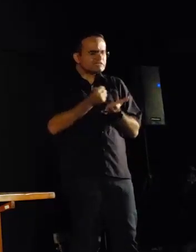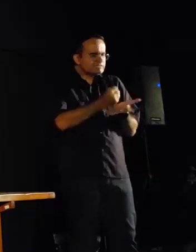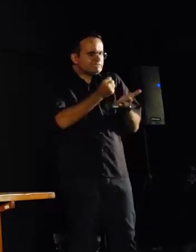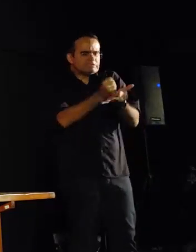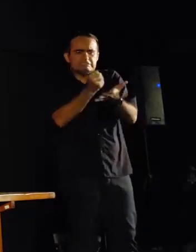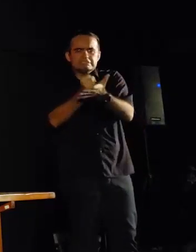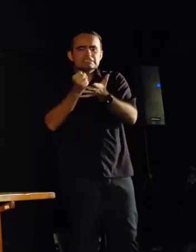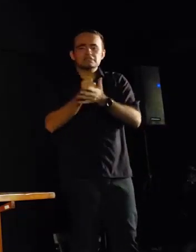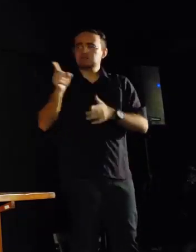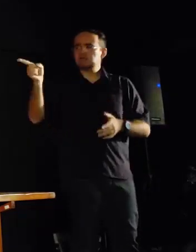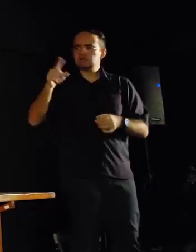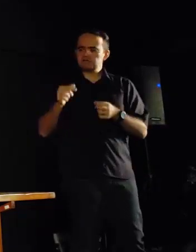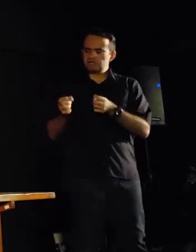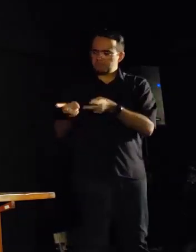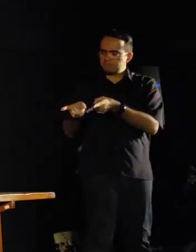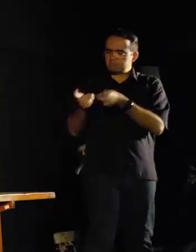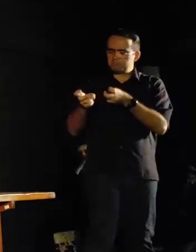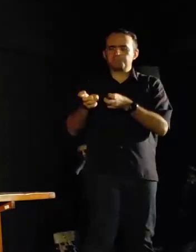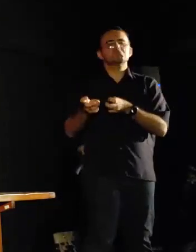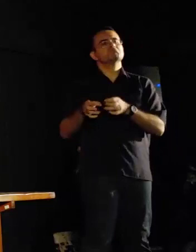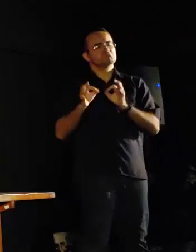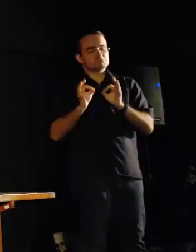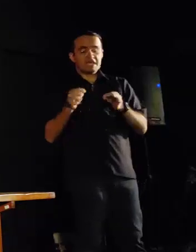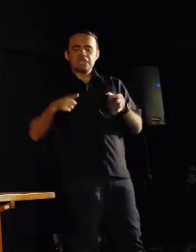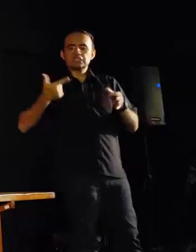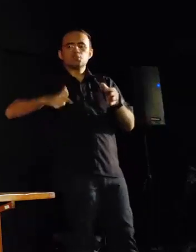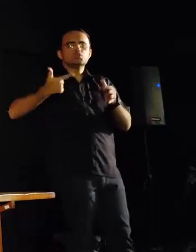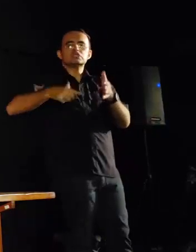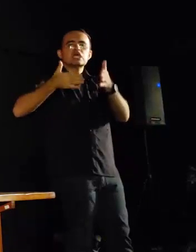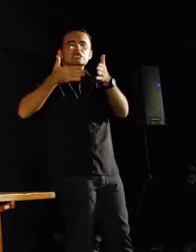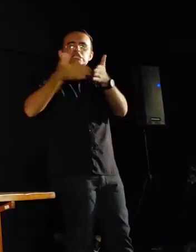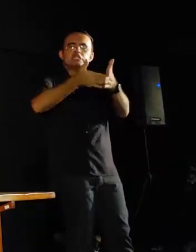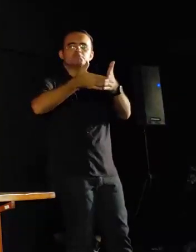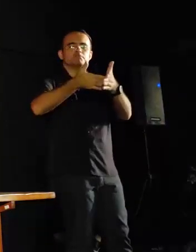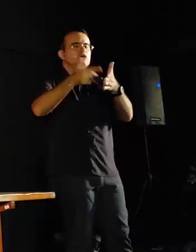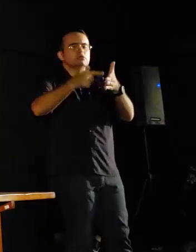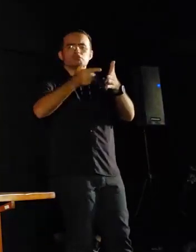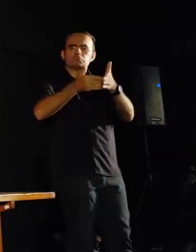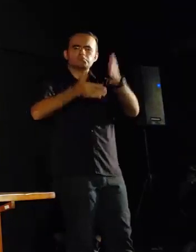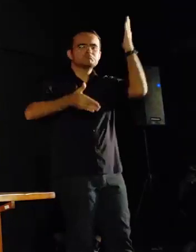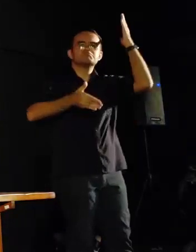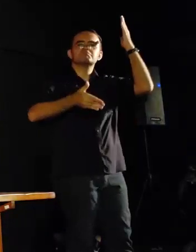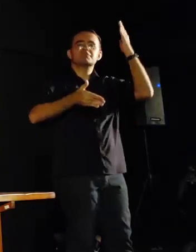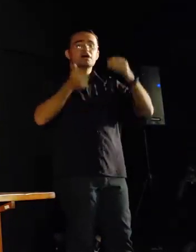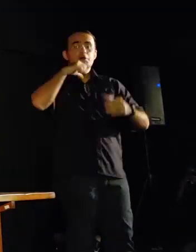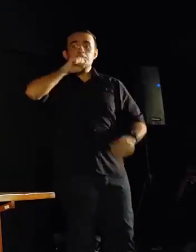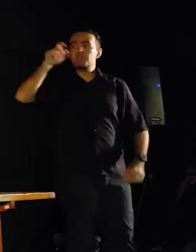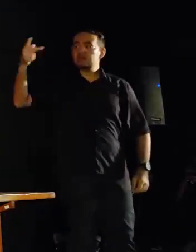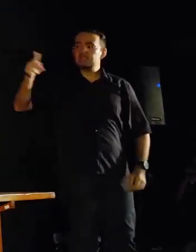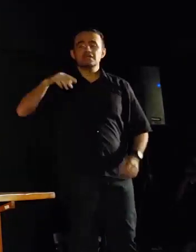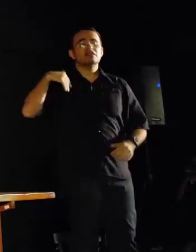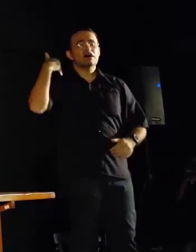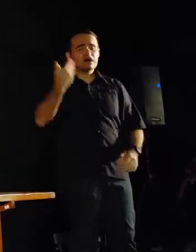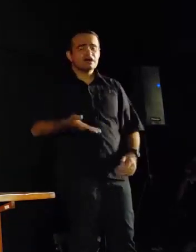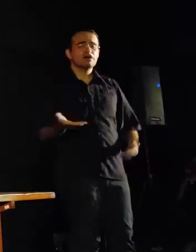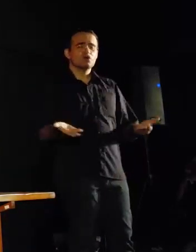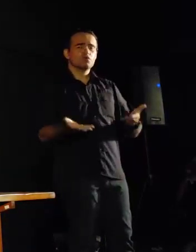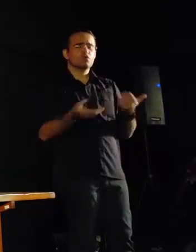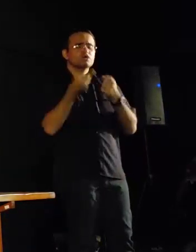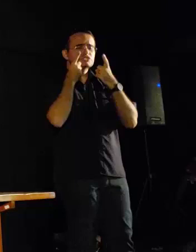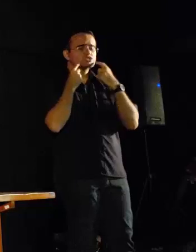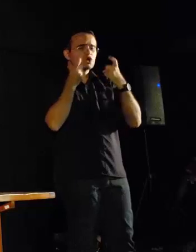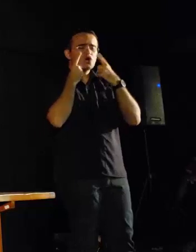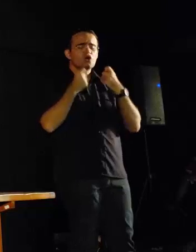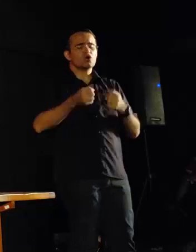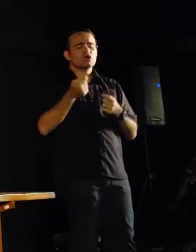né? Absolutamente sem limite, né? Minha mãe hoje, ela chora quase todos os dias,